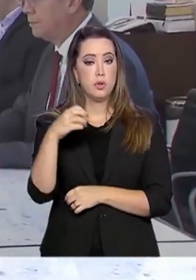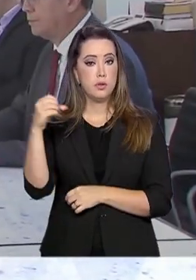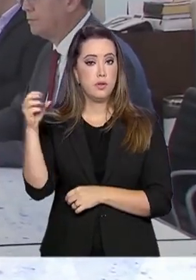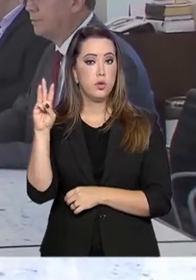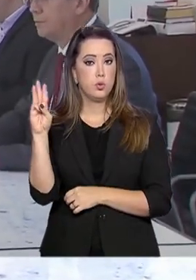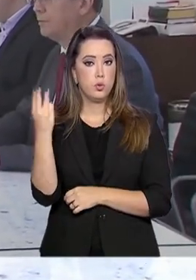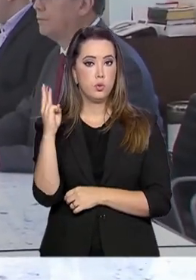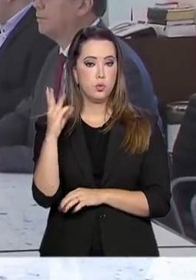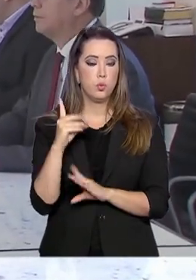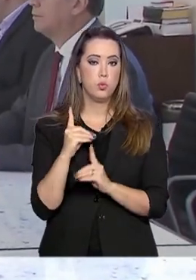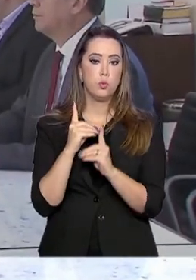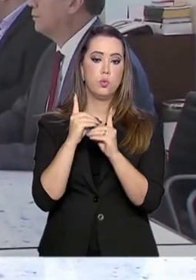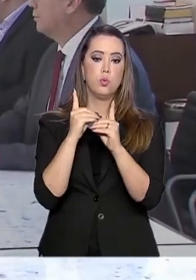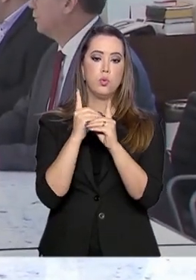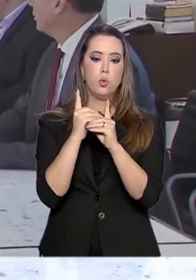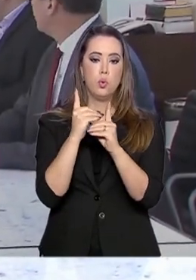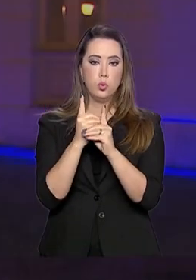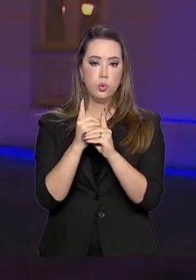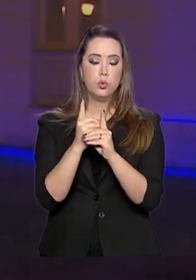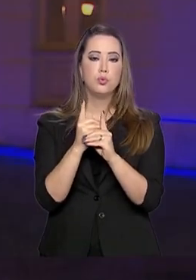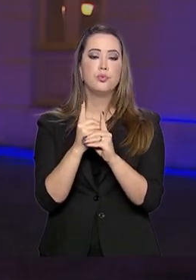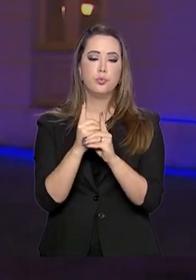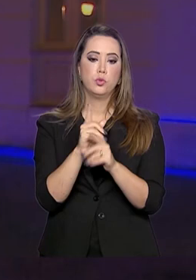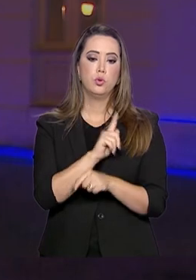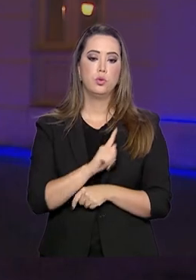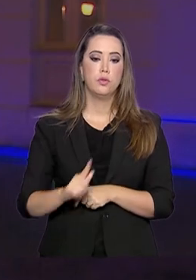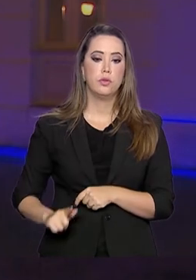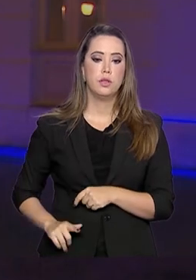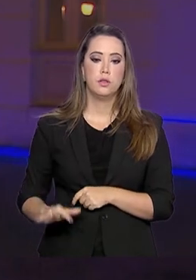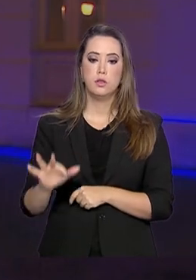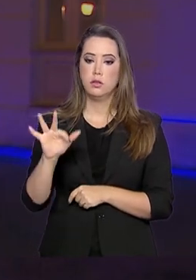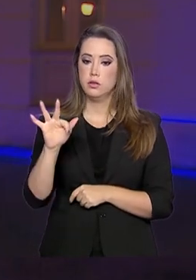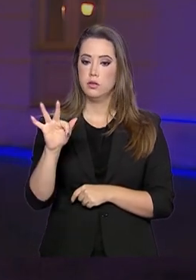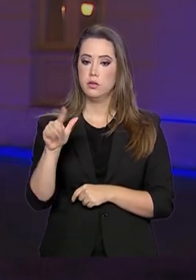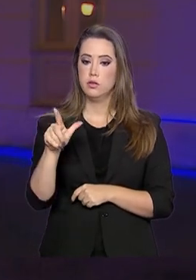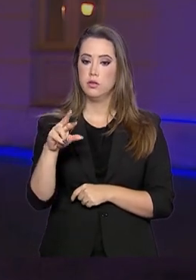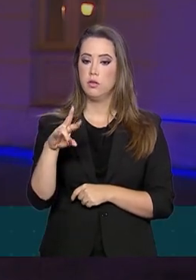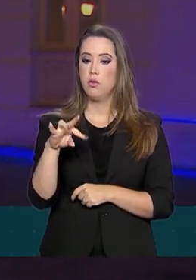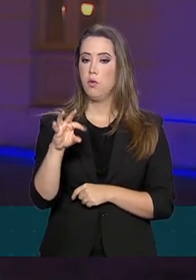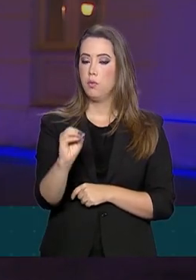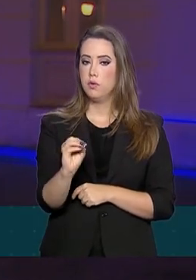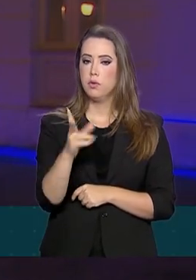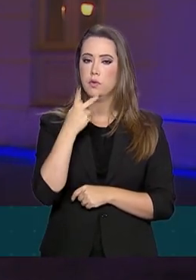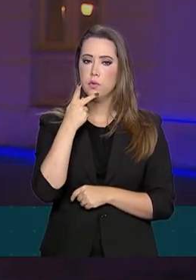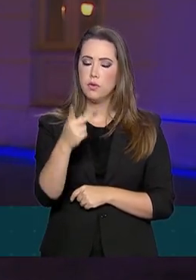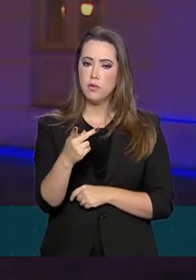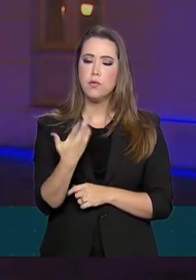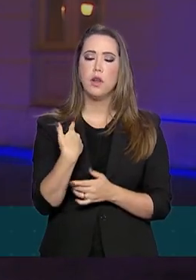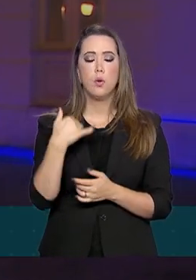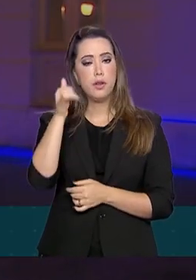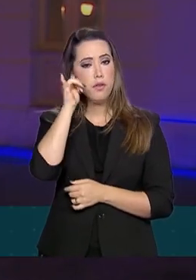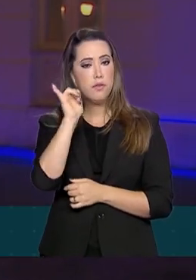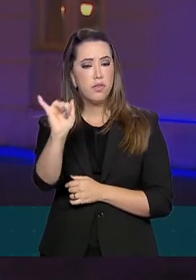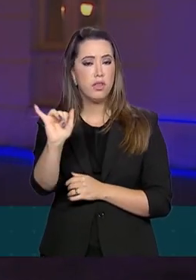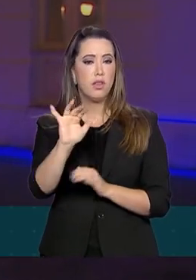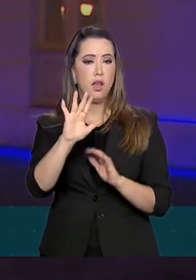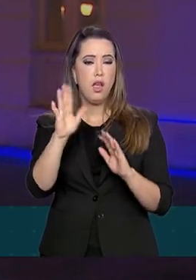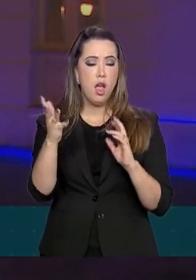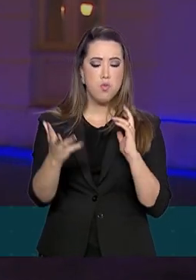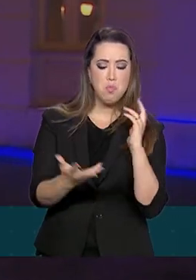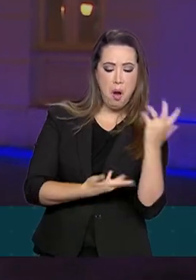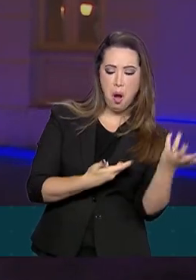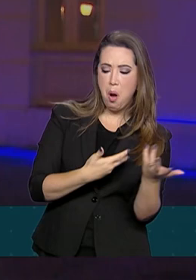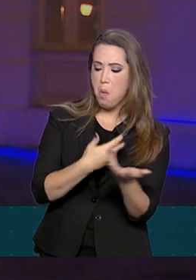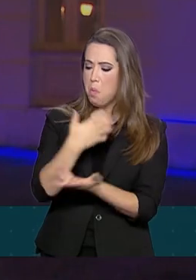teve encontro com o governador Flávio Dino. O vice-presidente afirmou que o combate ao desmatamento ilegal e às queimadas